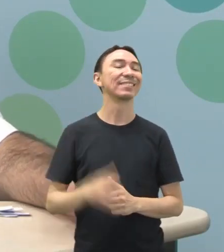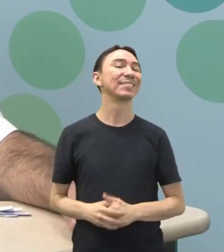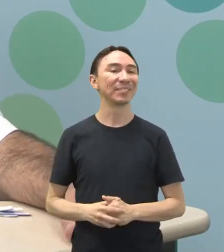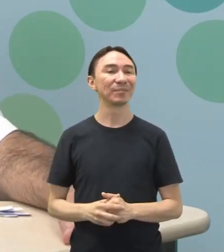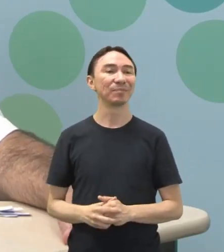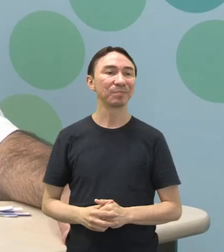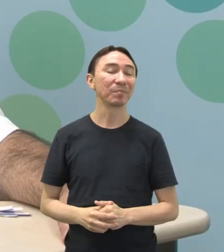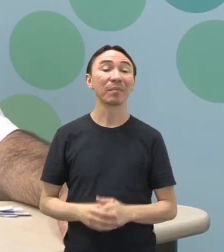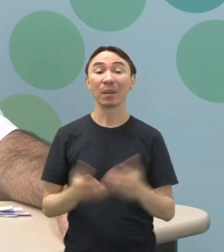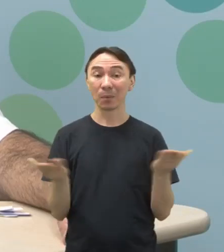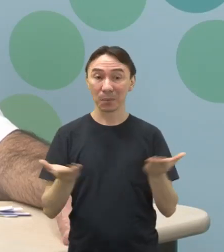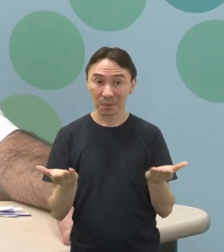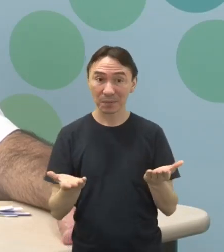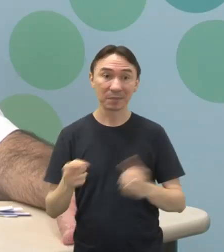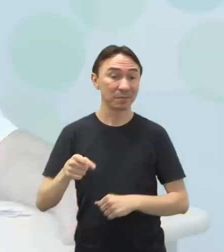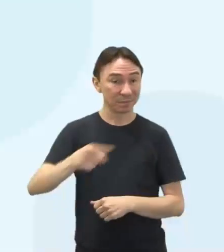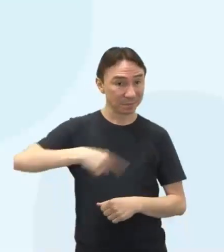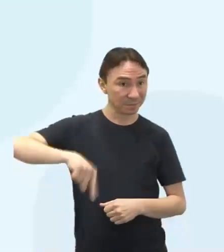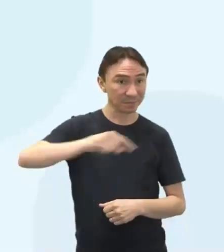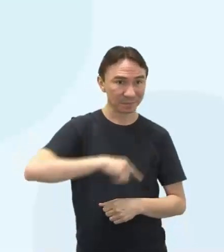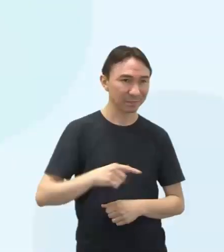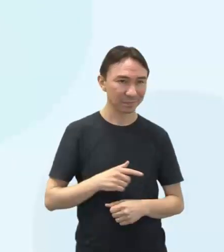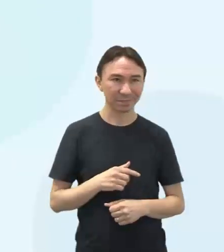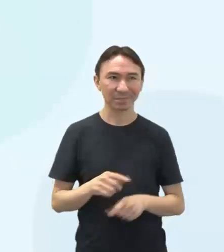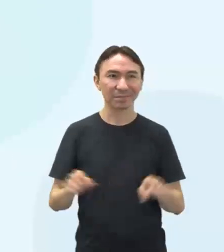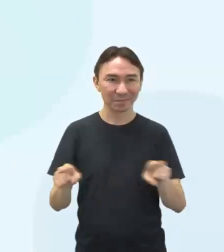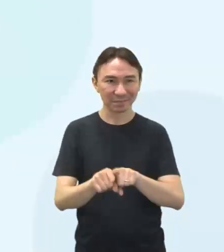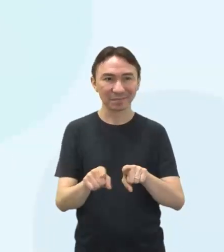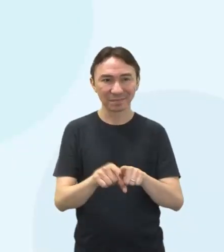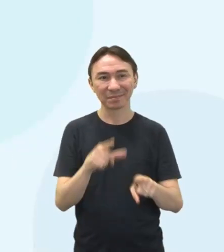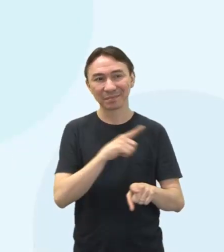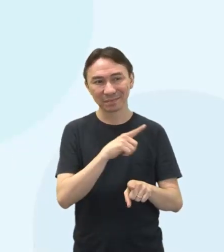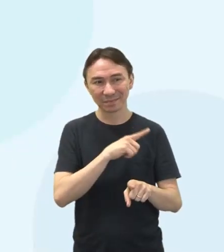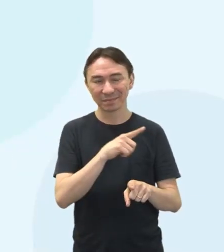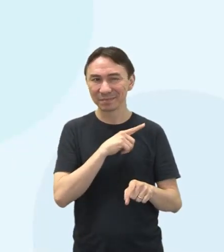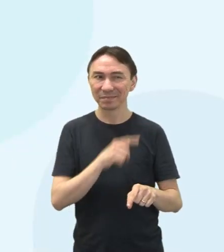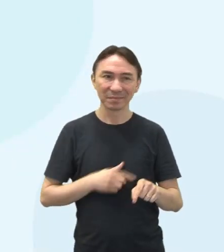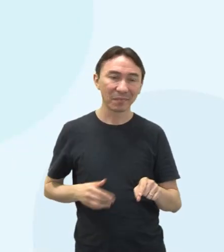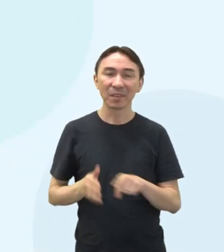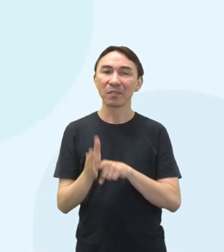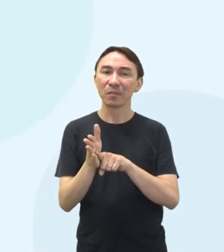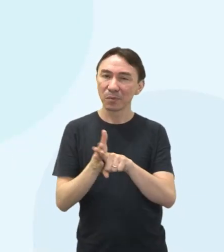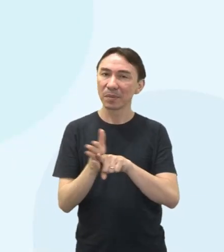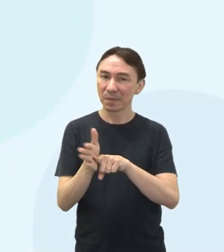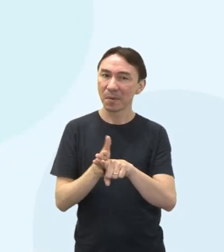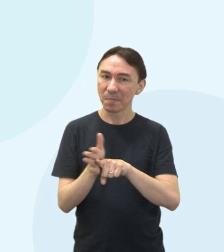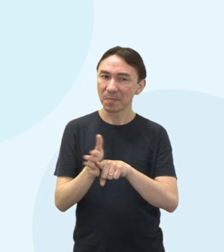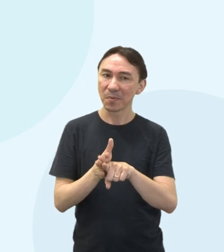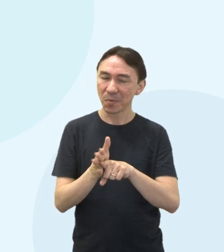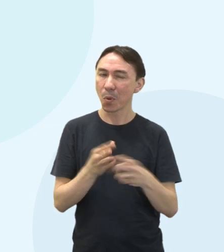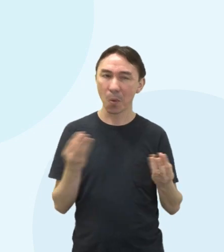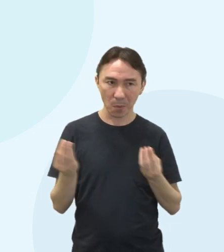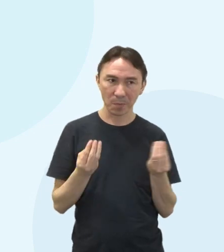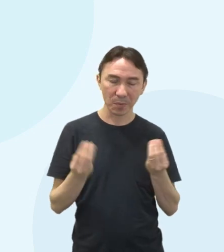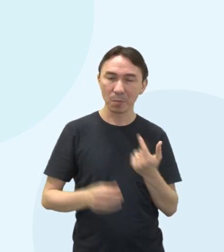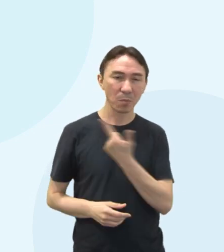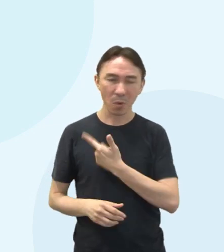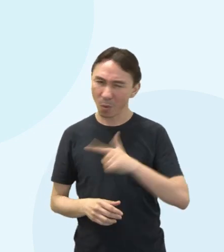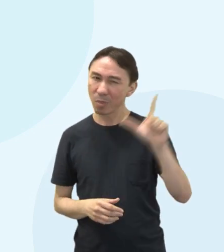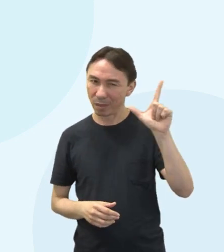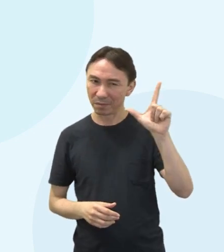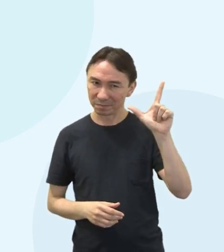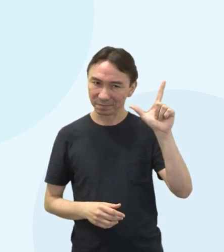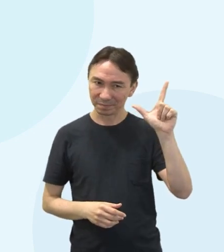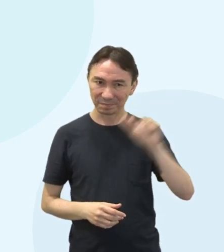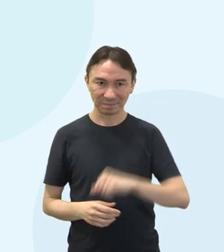para essa investigação com uma outra situação problema muito interessante que nos